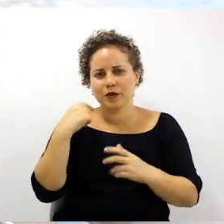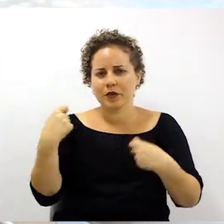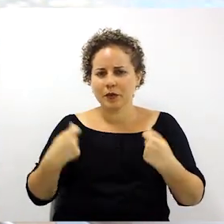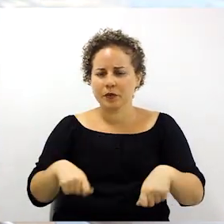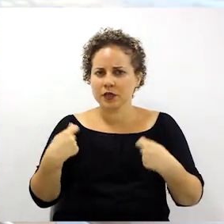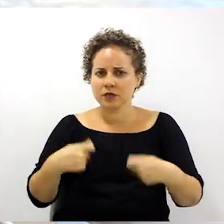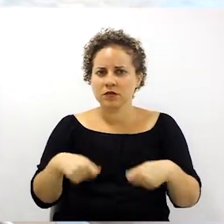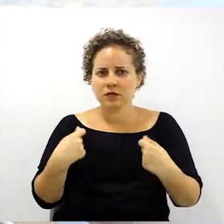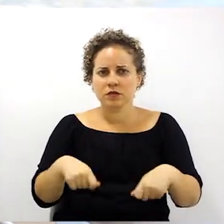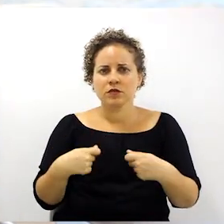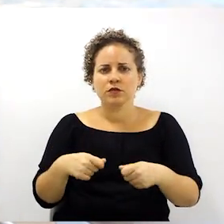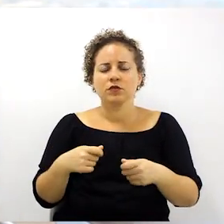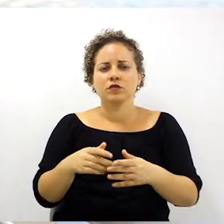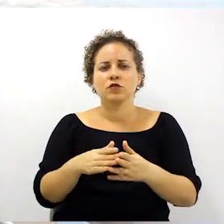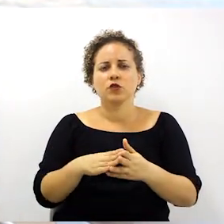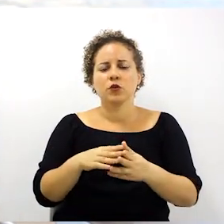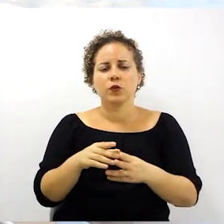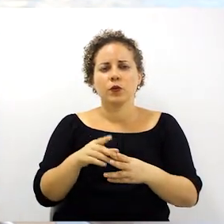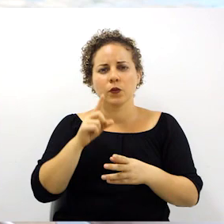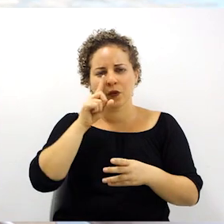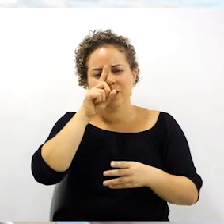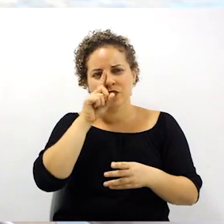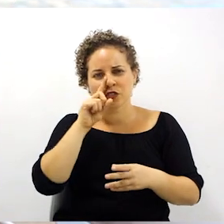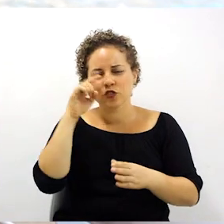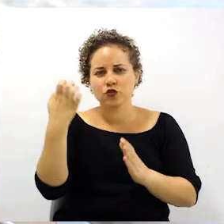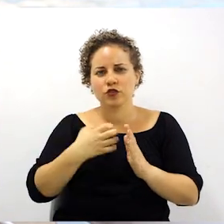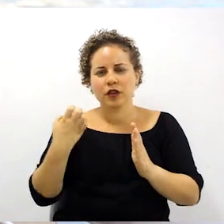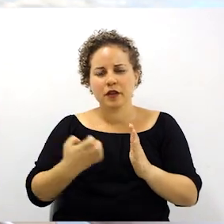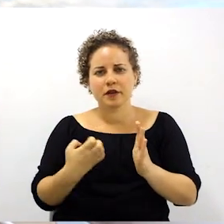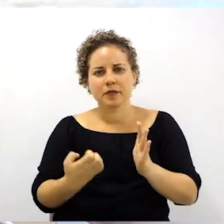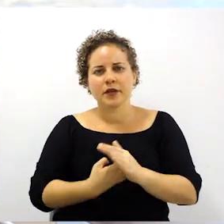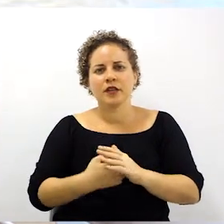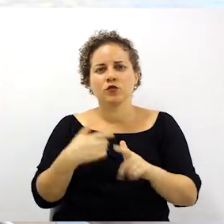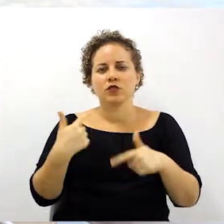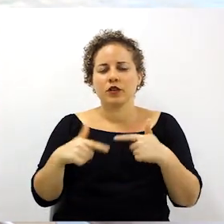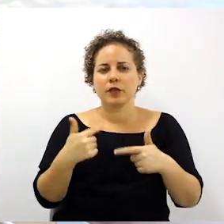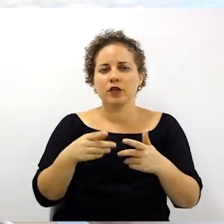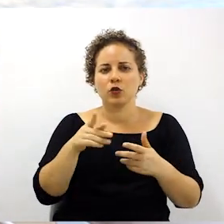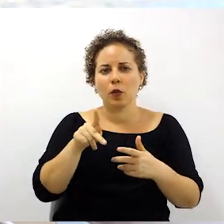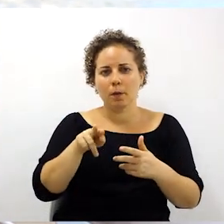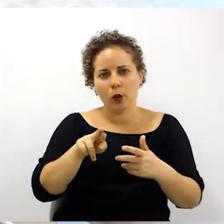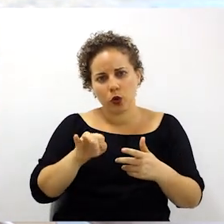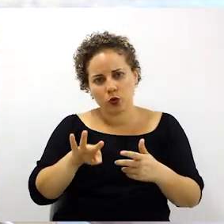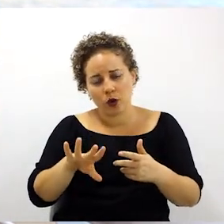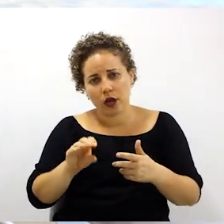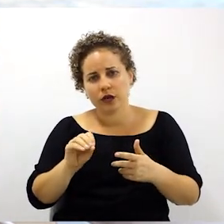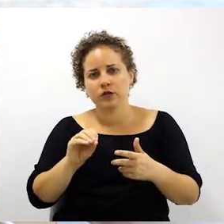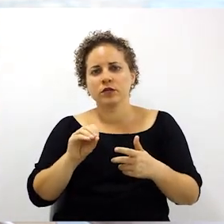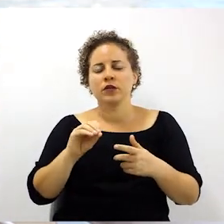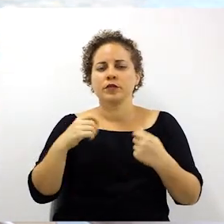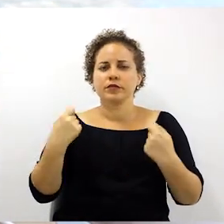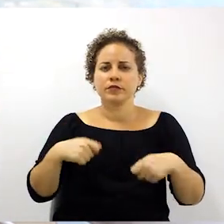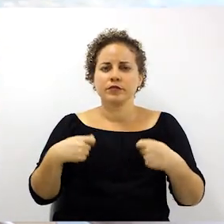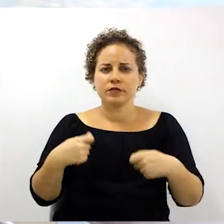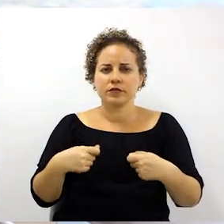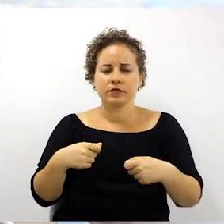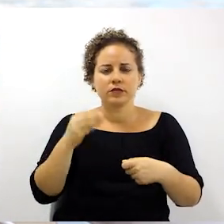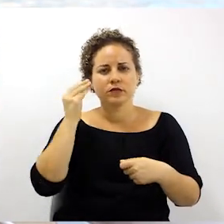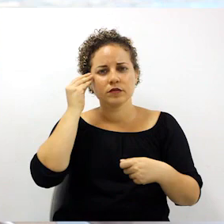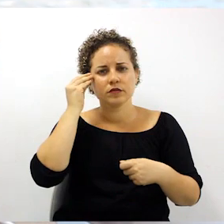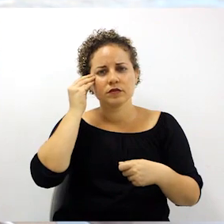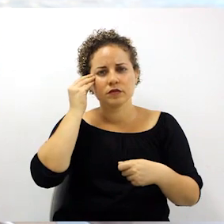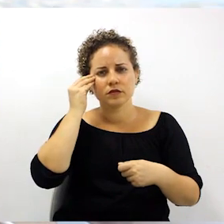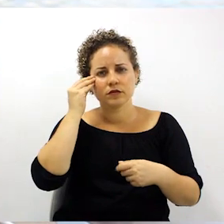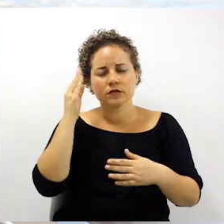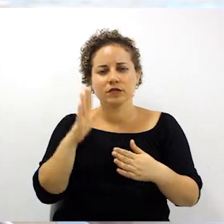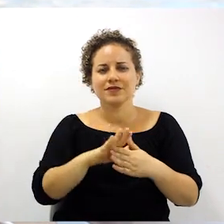preciso verificar o grau de risco da empresa. Já na questão do trabalho portuário, é preciso você verificar